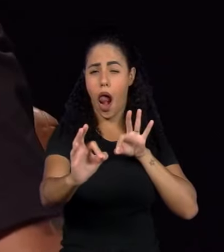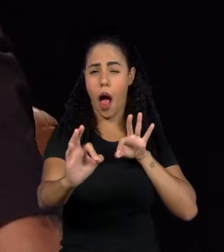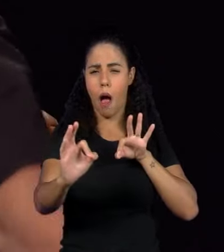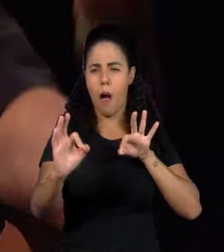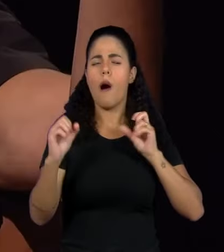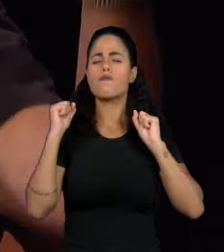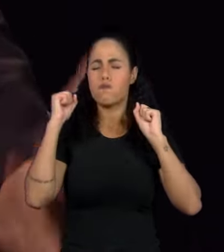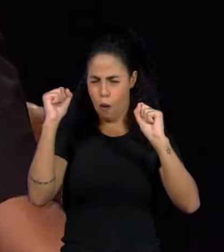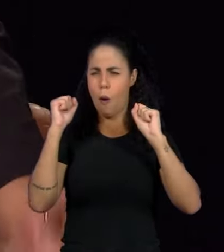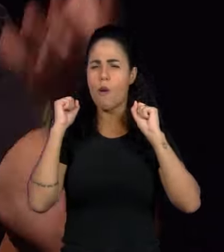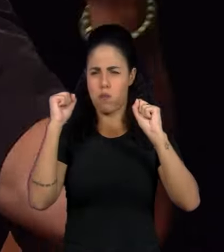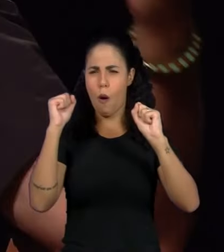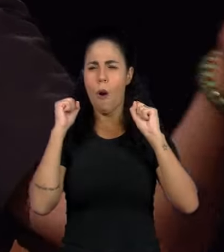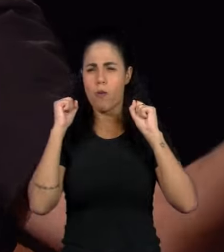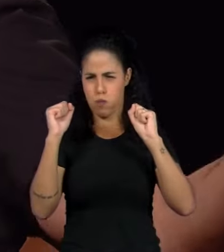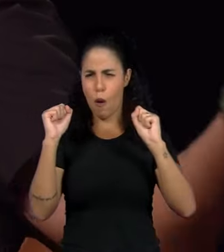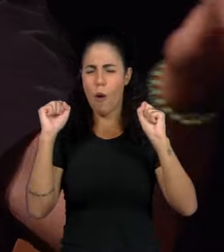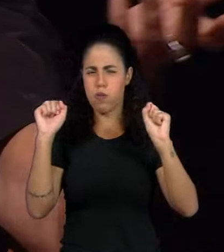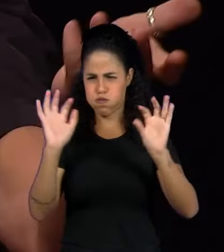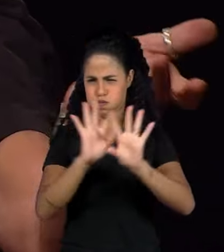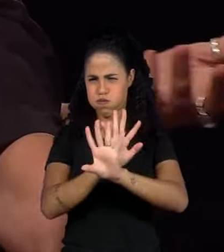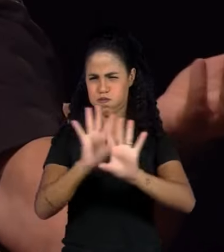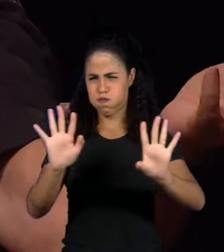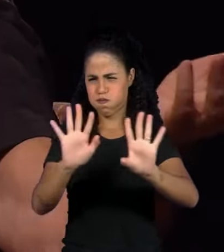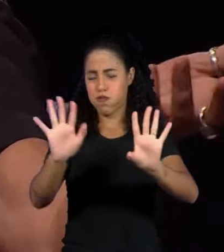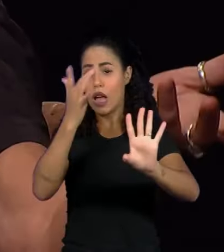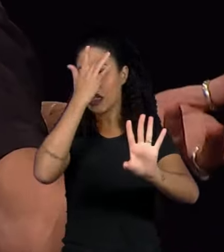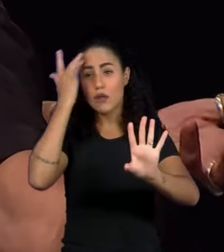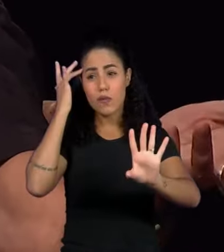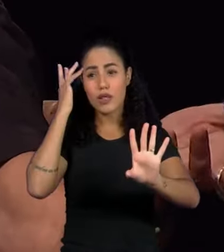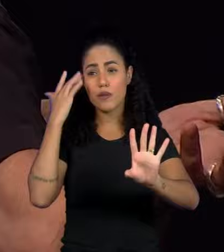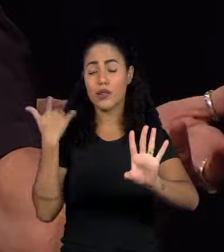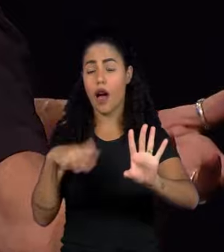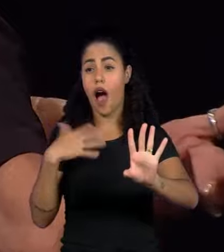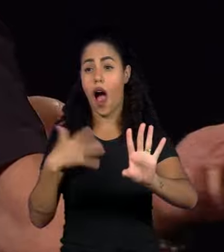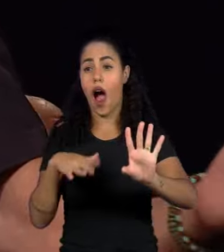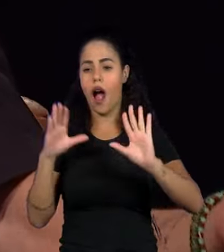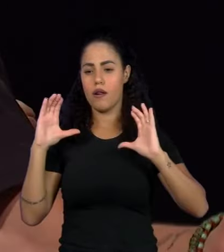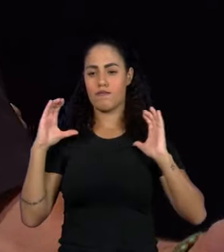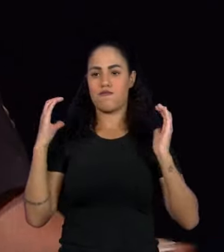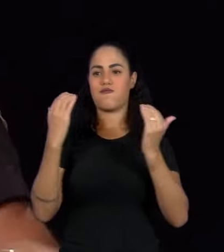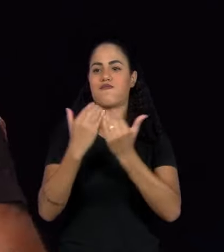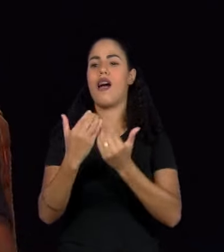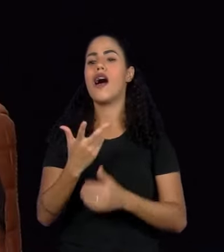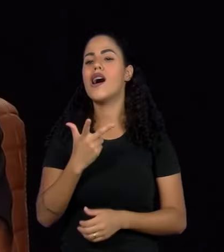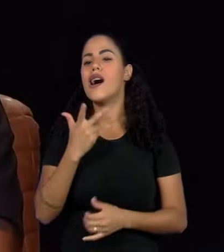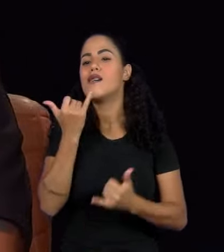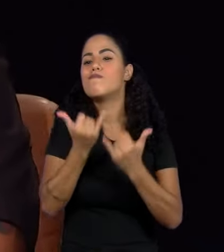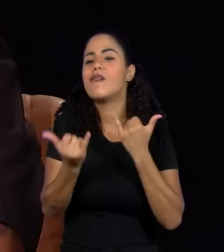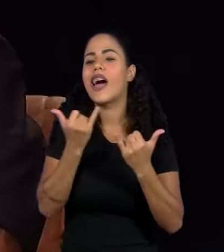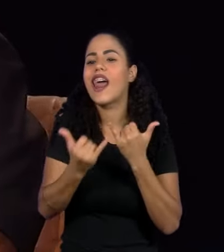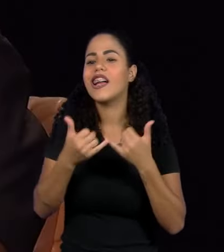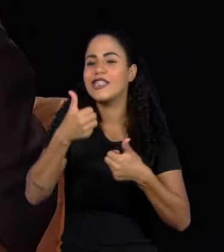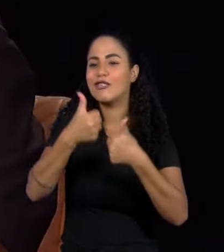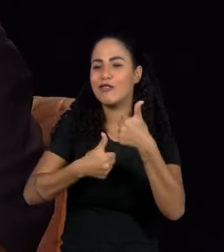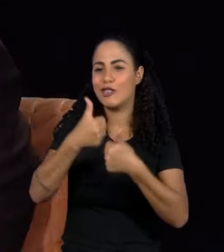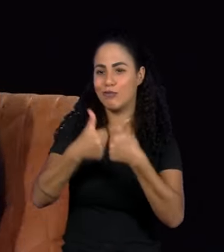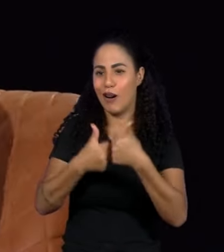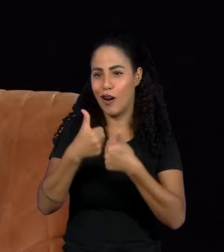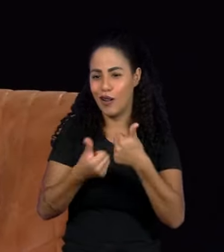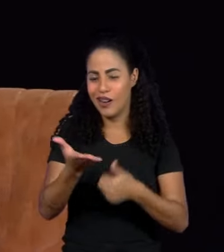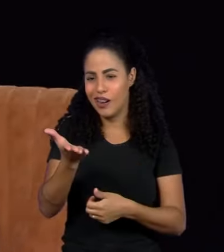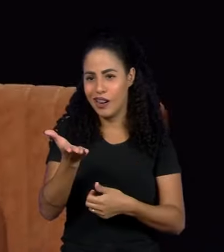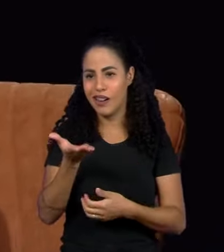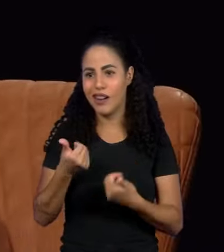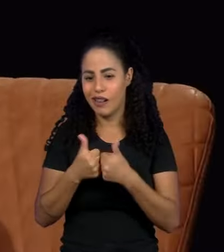250 mil pessoas pulando na sua música parece um negócio de futebol, entendeu? E foi uma noite inesquecível. Também a gente teve um